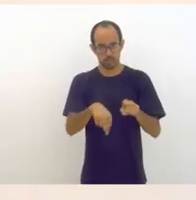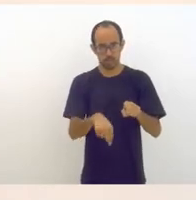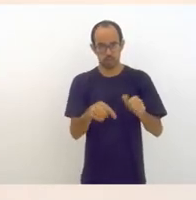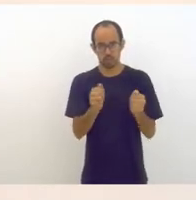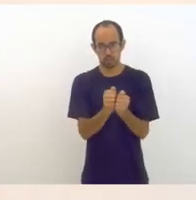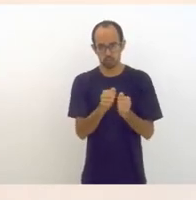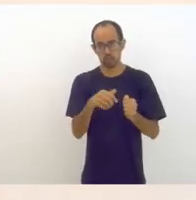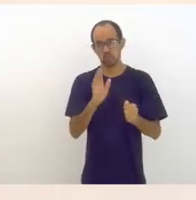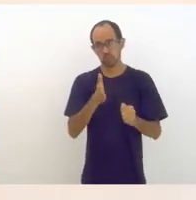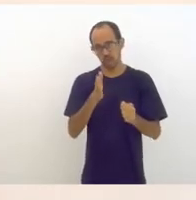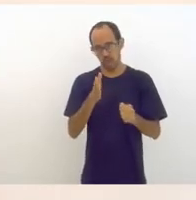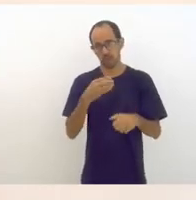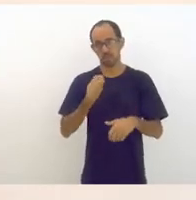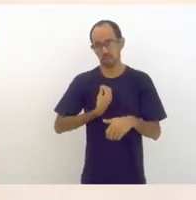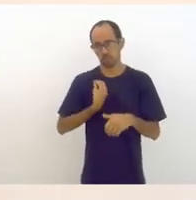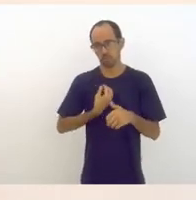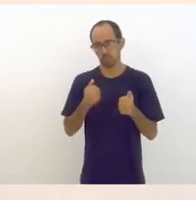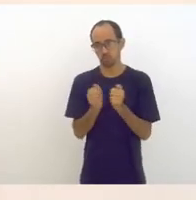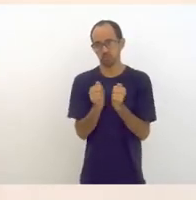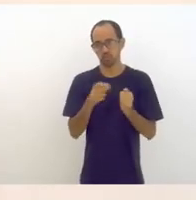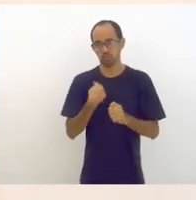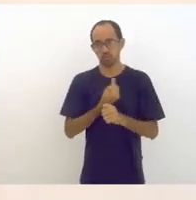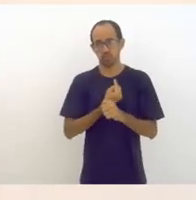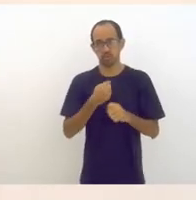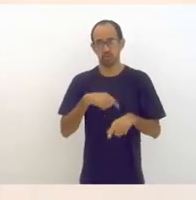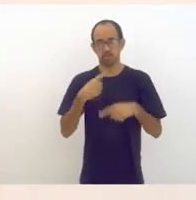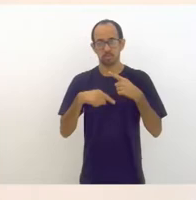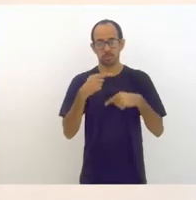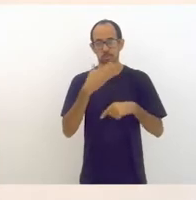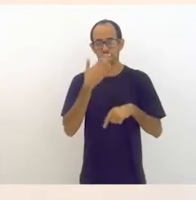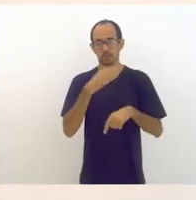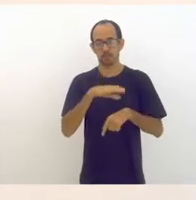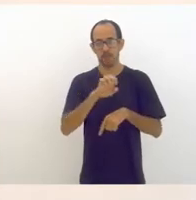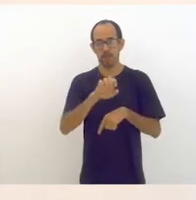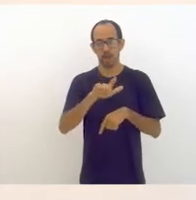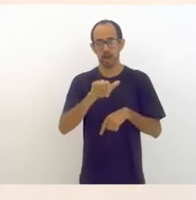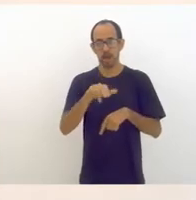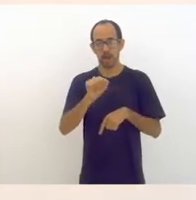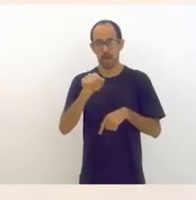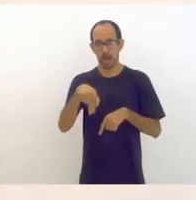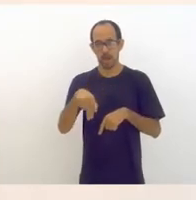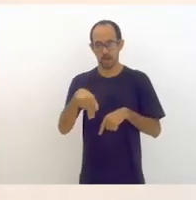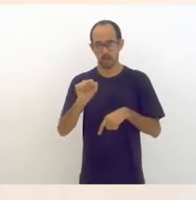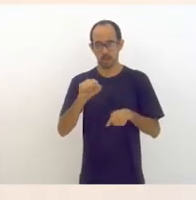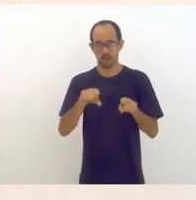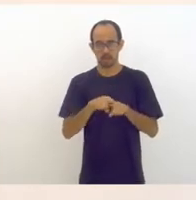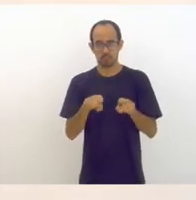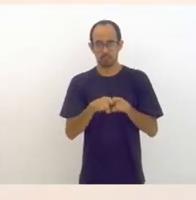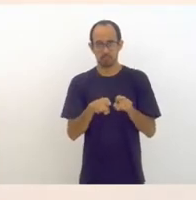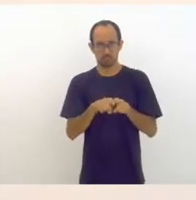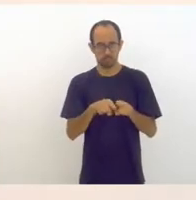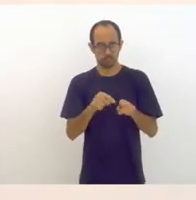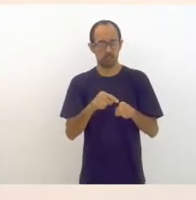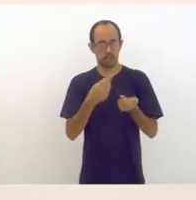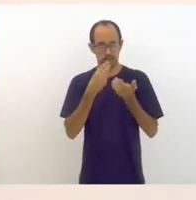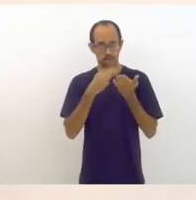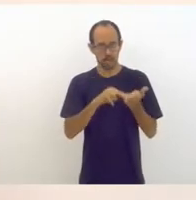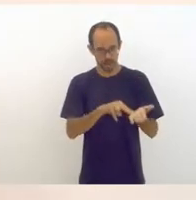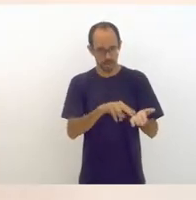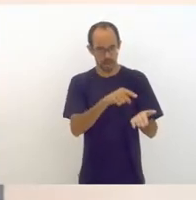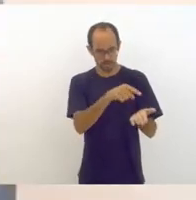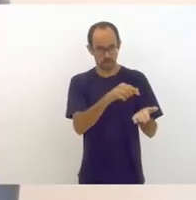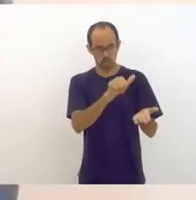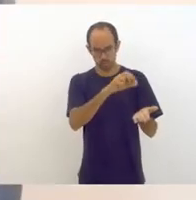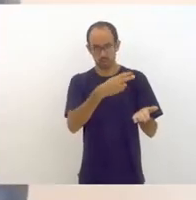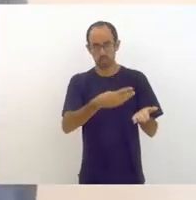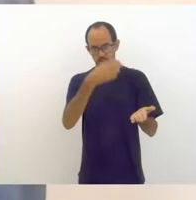conosco algumas vezes. E depois eu vou pedir a Ellen para que possa remeter, se você não tem, Tatiana, as cartas dos prefeitos, dos 13 prefeitos,